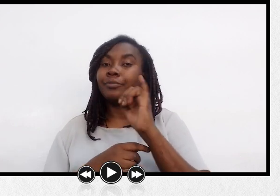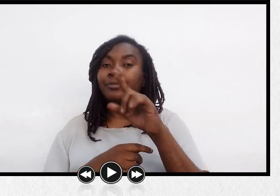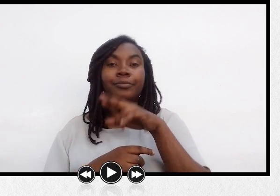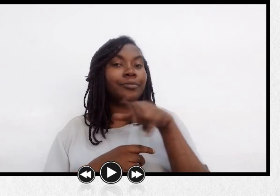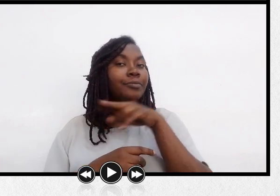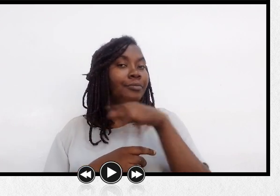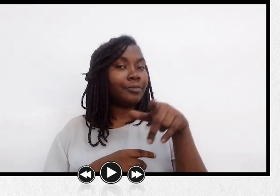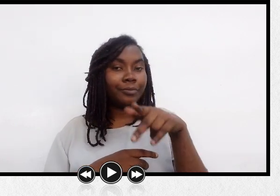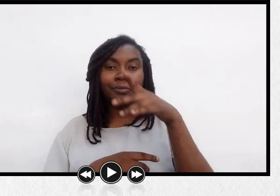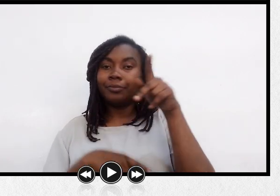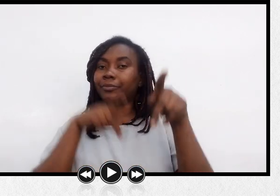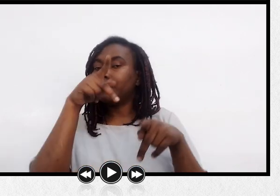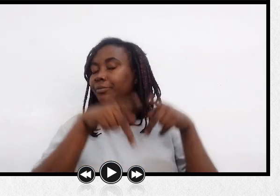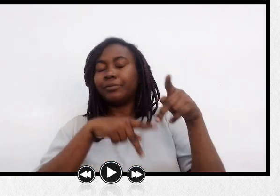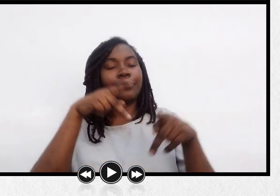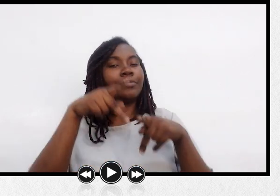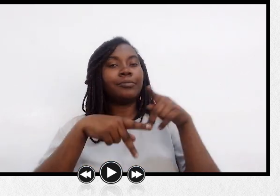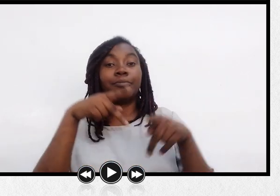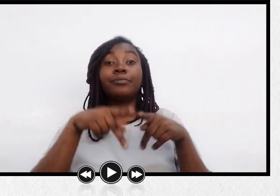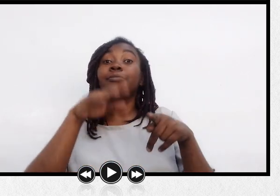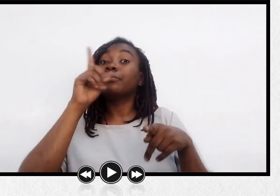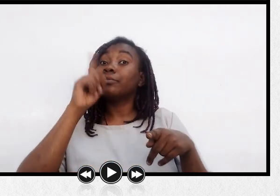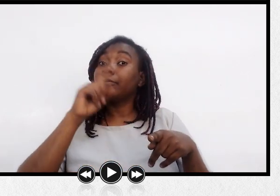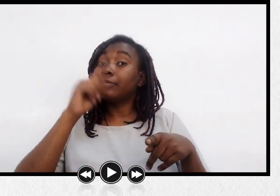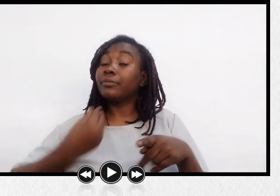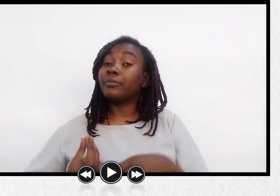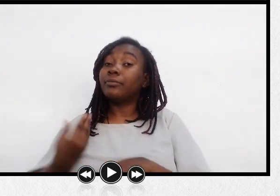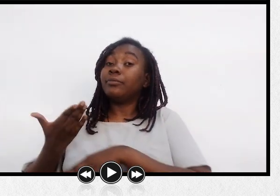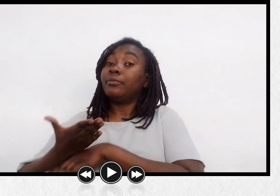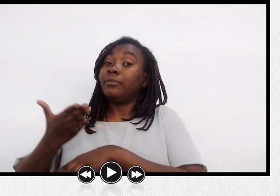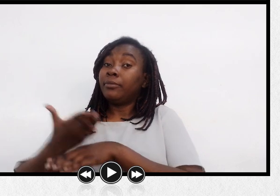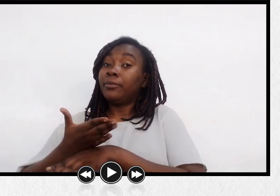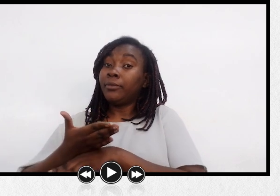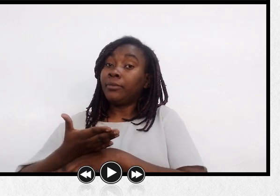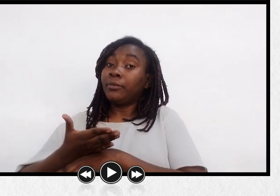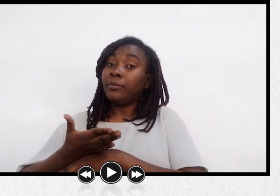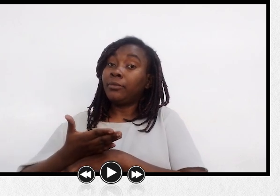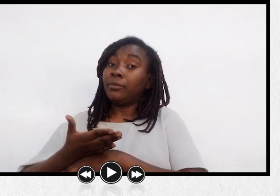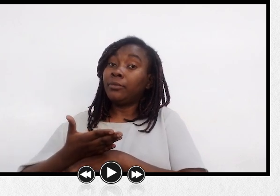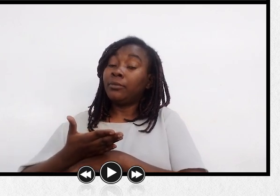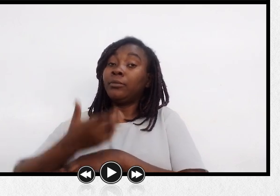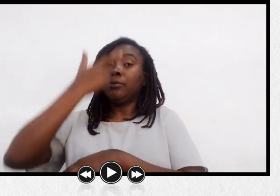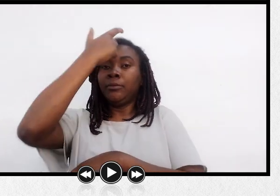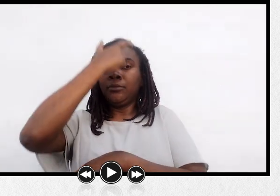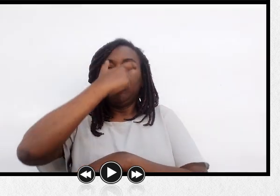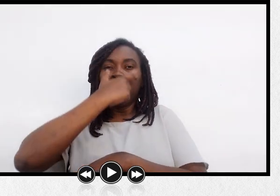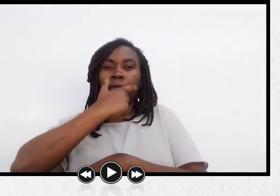participação popular. É uma participação, é o cidadão